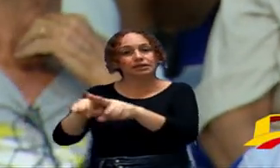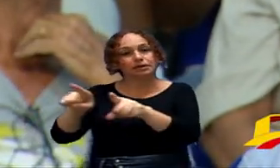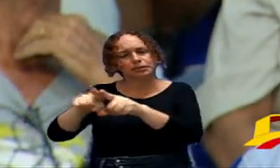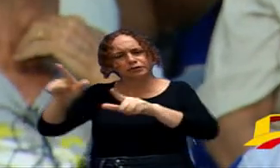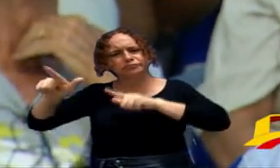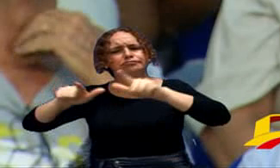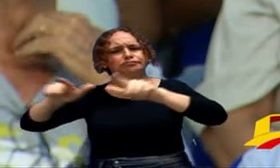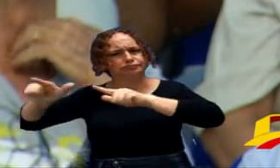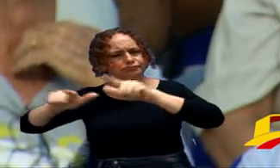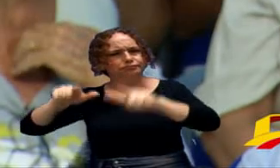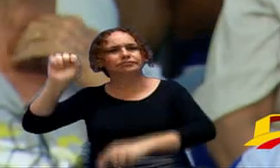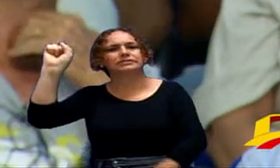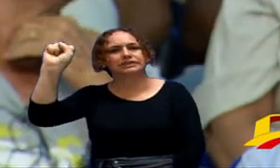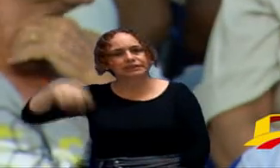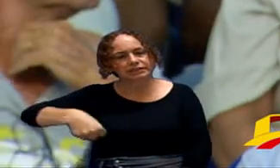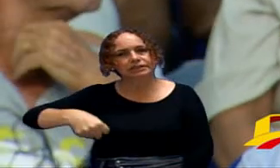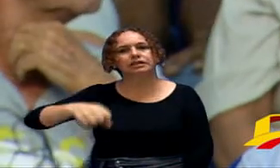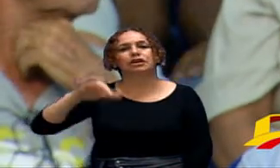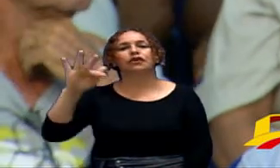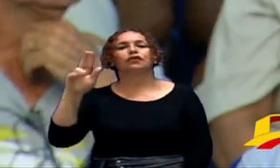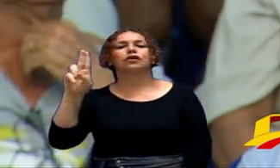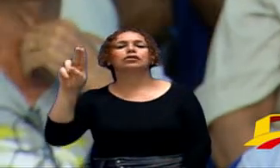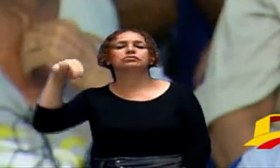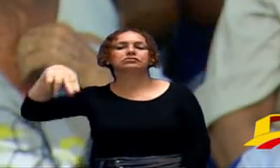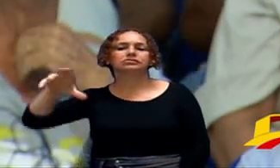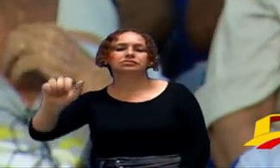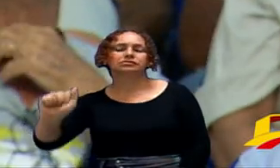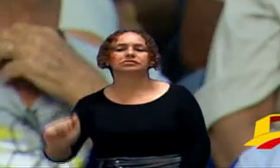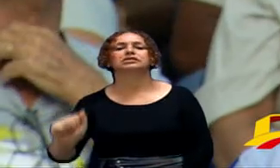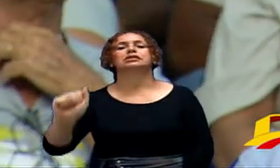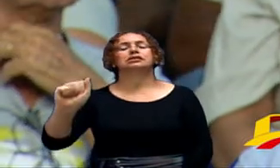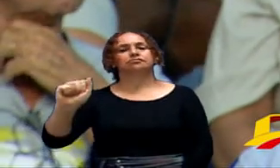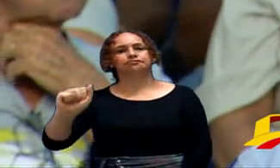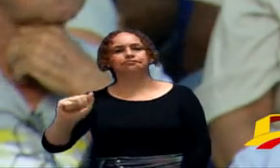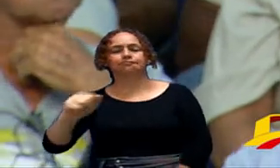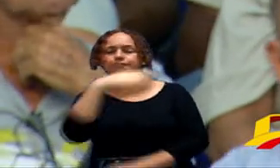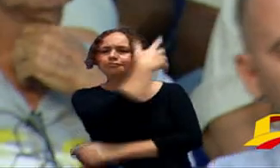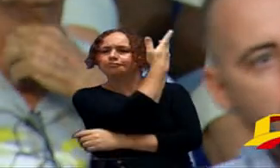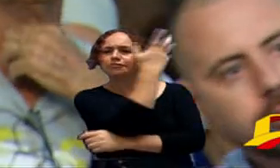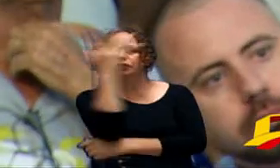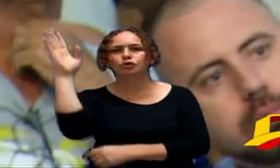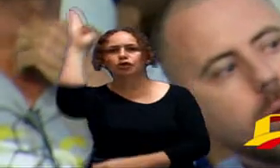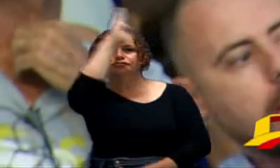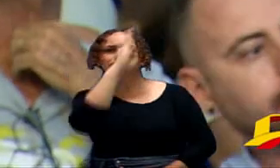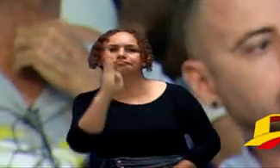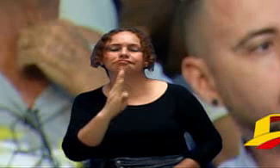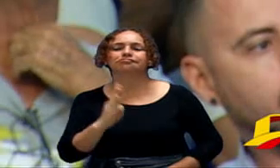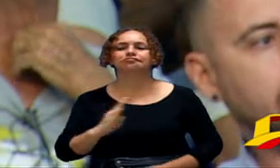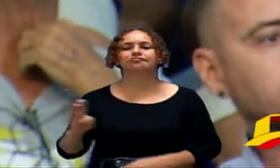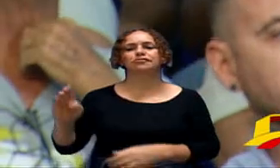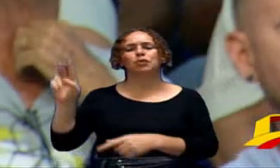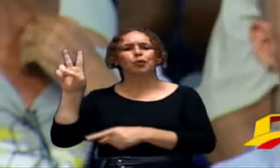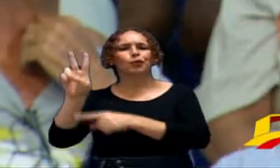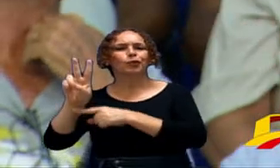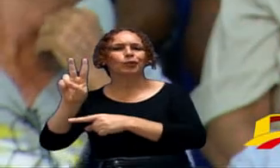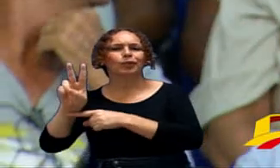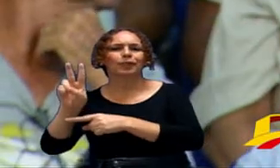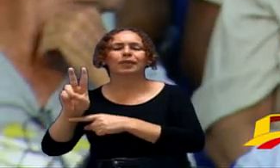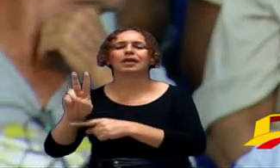sim, sobre a fauna silvestre brasileira, a preservação ambiental.